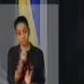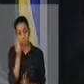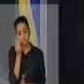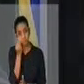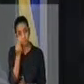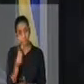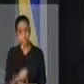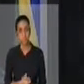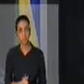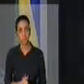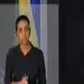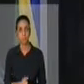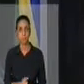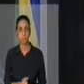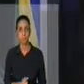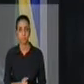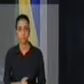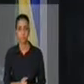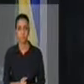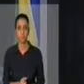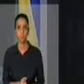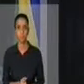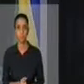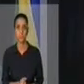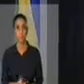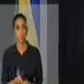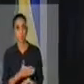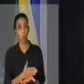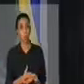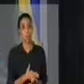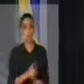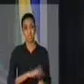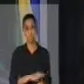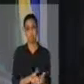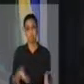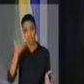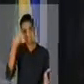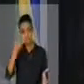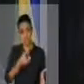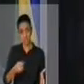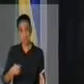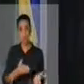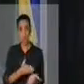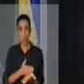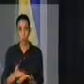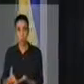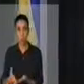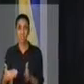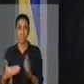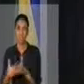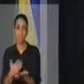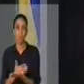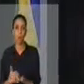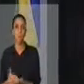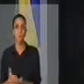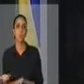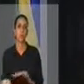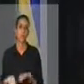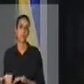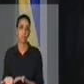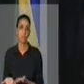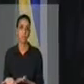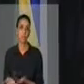é tentar até 60 dias iniciar o tratamento de alguém diagnosticado com câncer. Né, nós